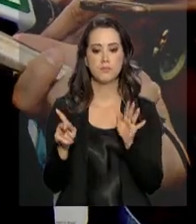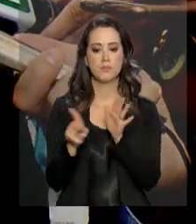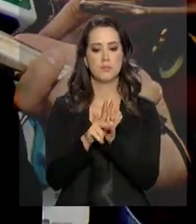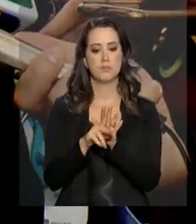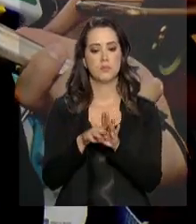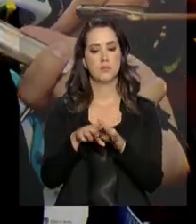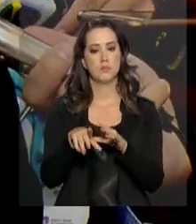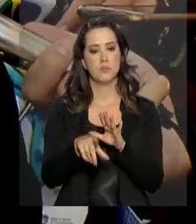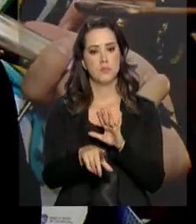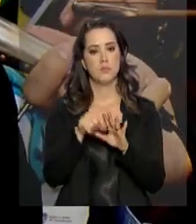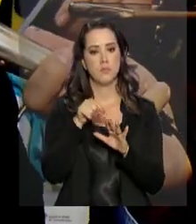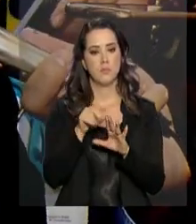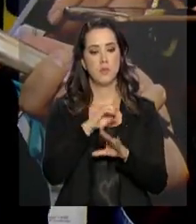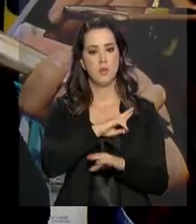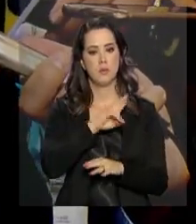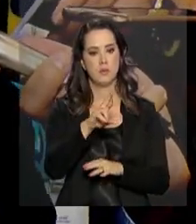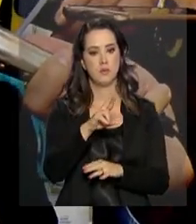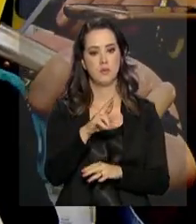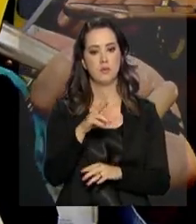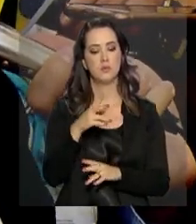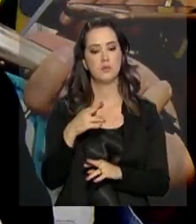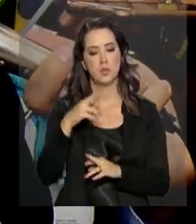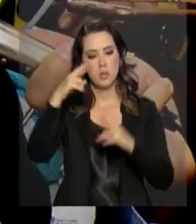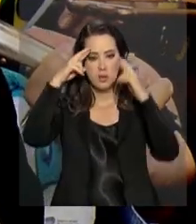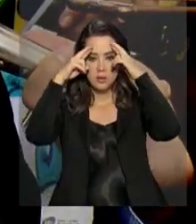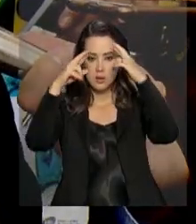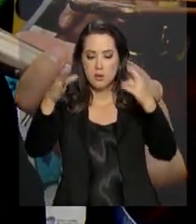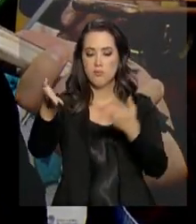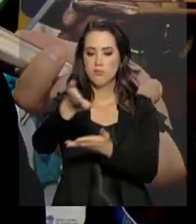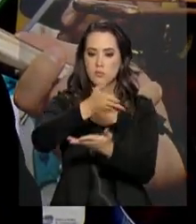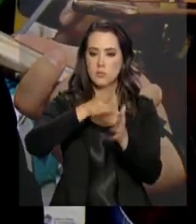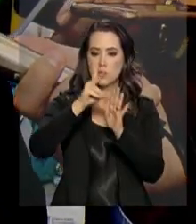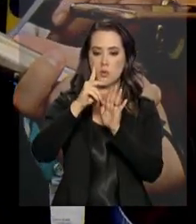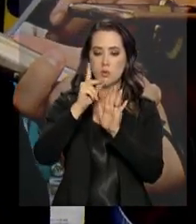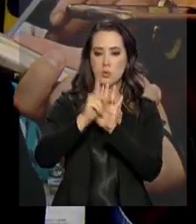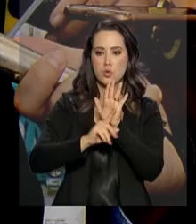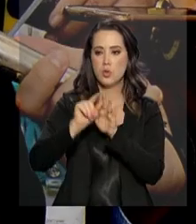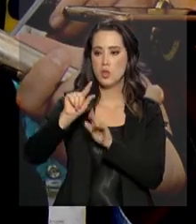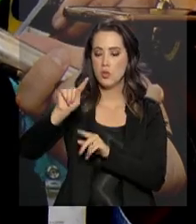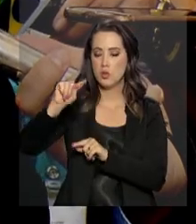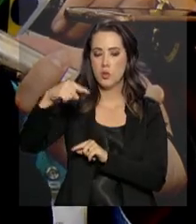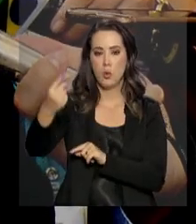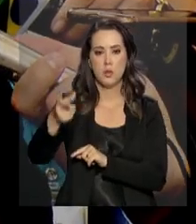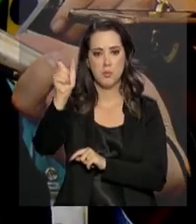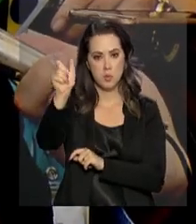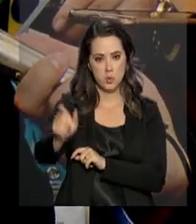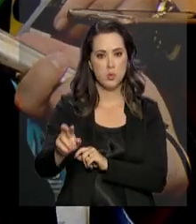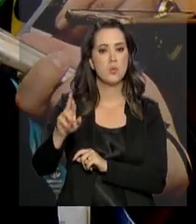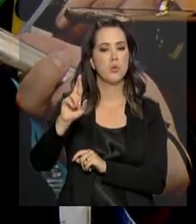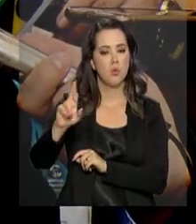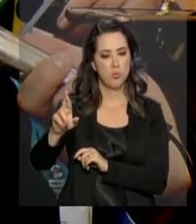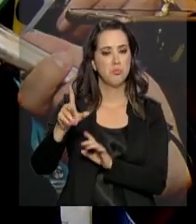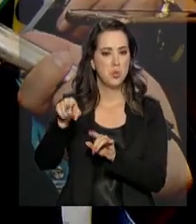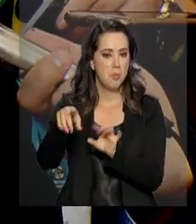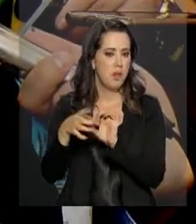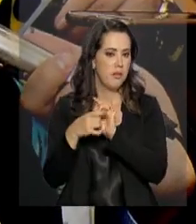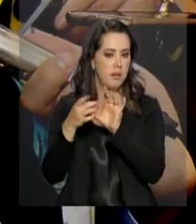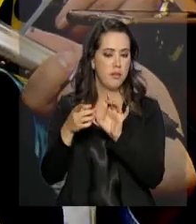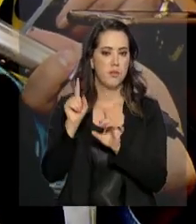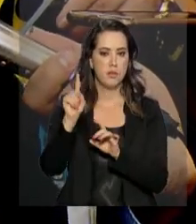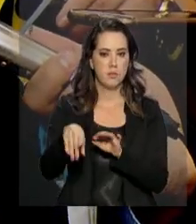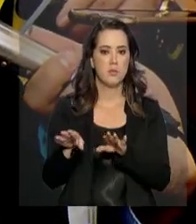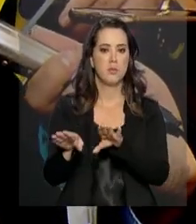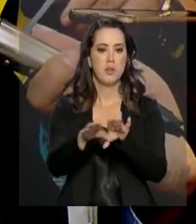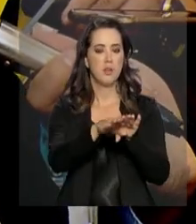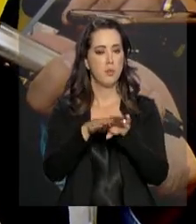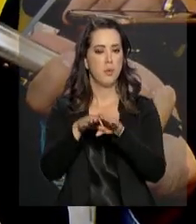do seu representante e que respeite o direito ea vontade do outro também escolher seu representante e o nome disso se